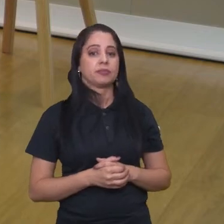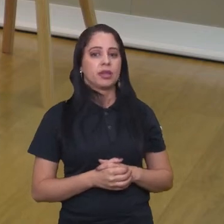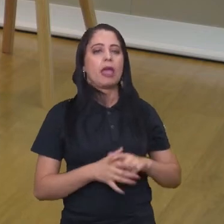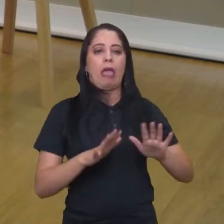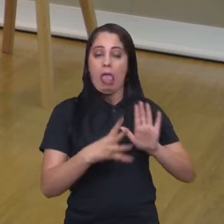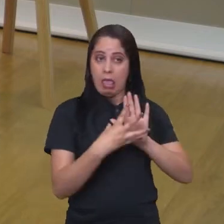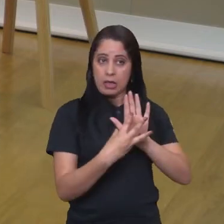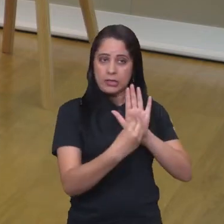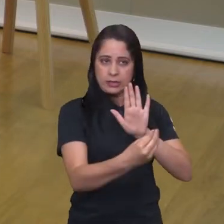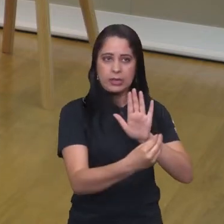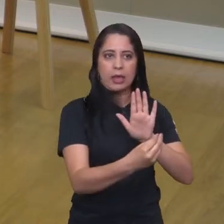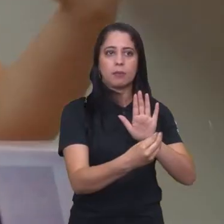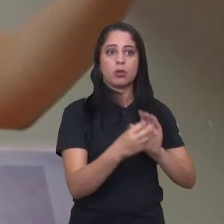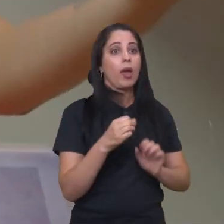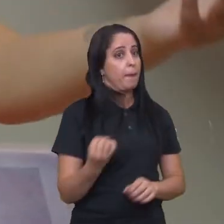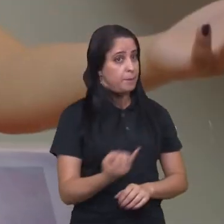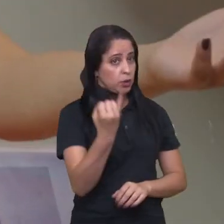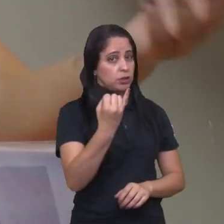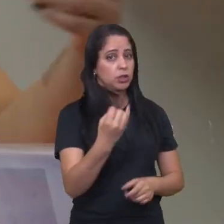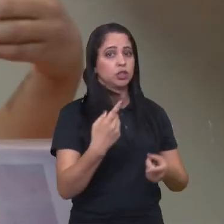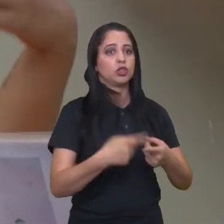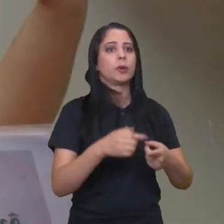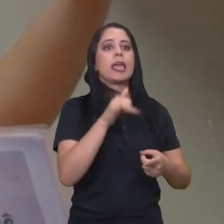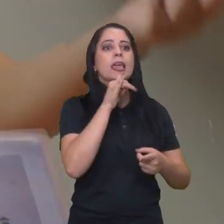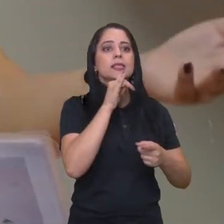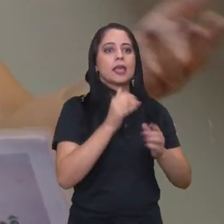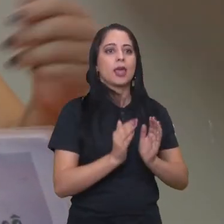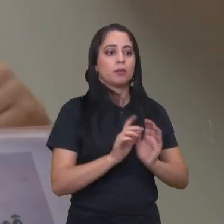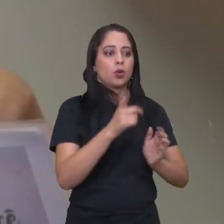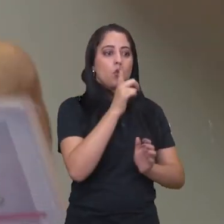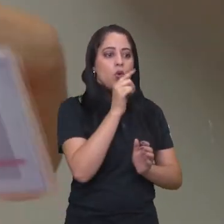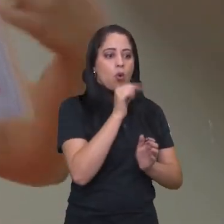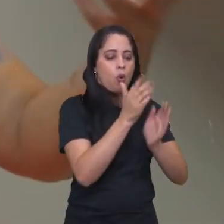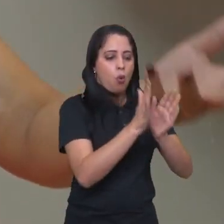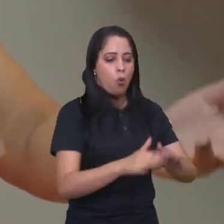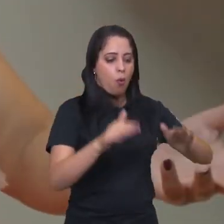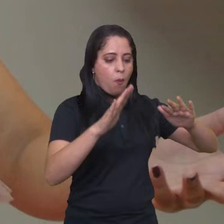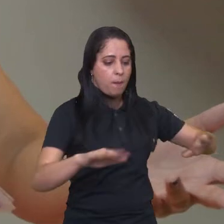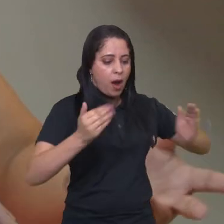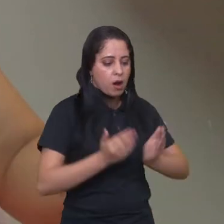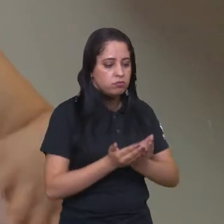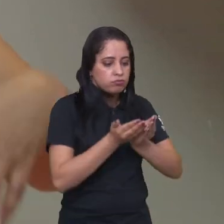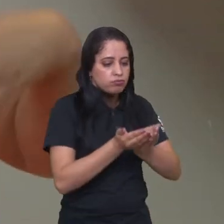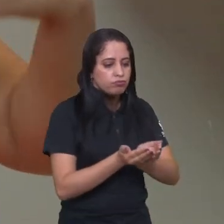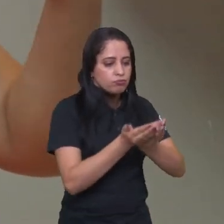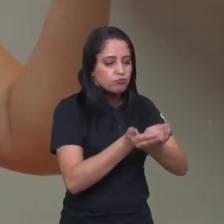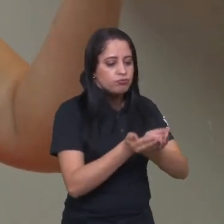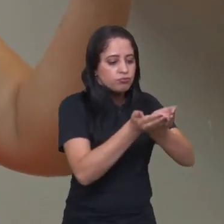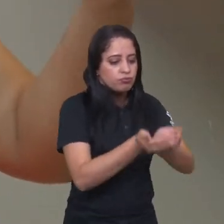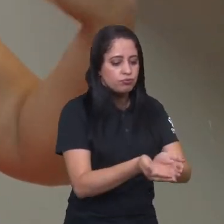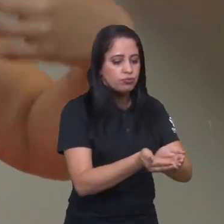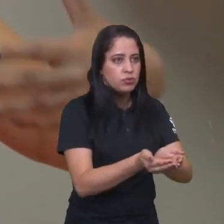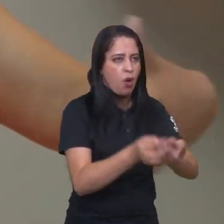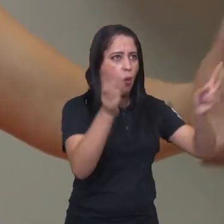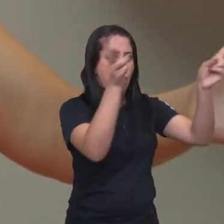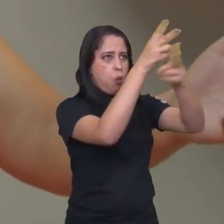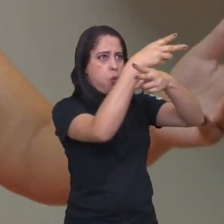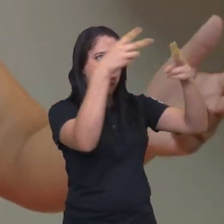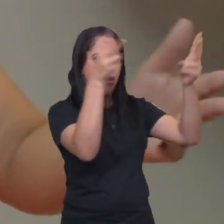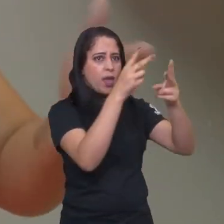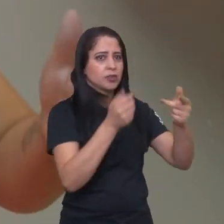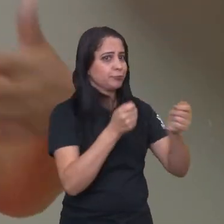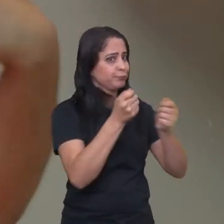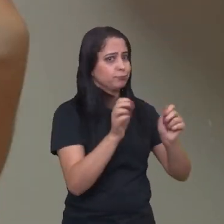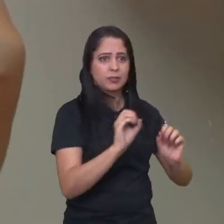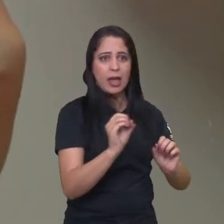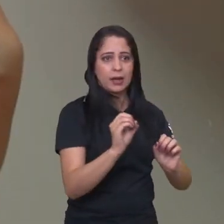muito bacana, né? Porque quando você traz, por exemplo, a ideia que você trouxe do barco, somos nós que comandamos a nossa vida, somos nós que determinamos aí o nosso